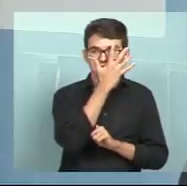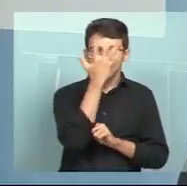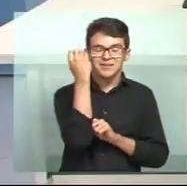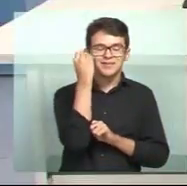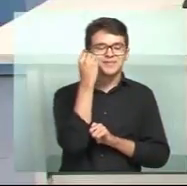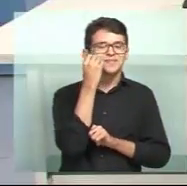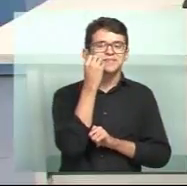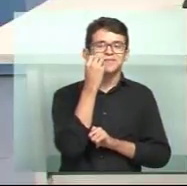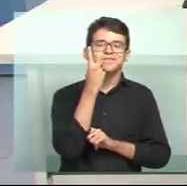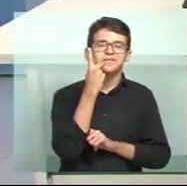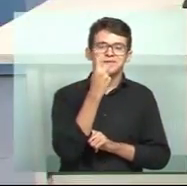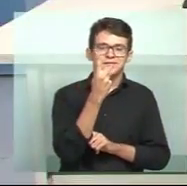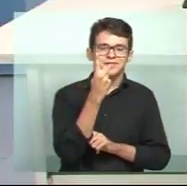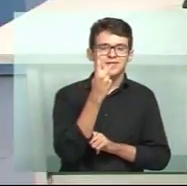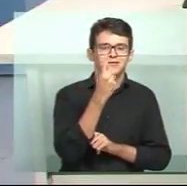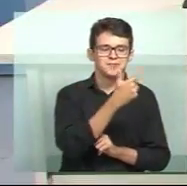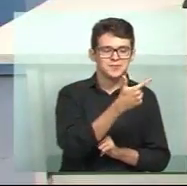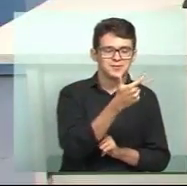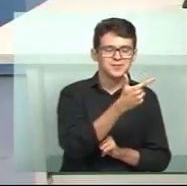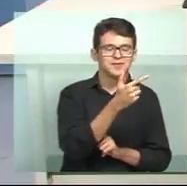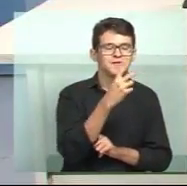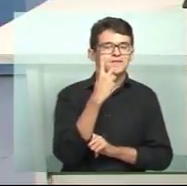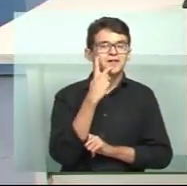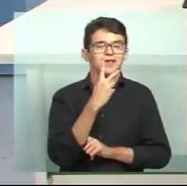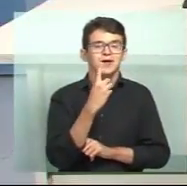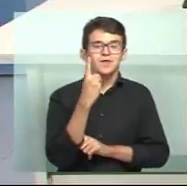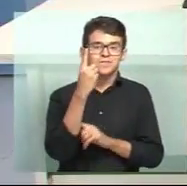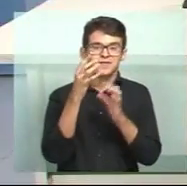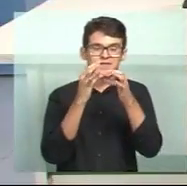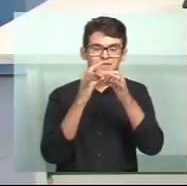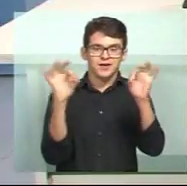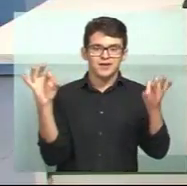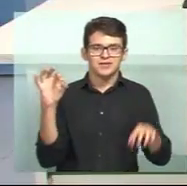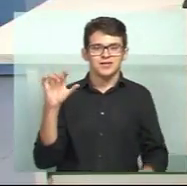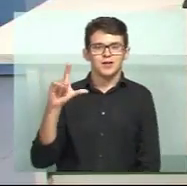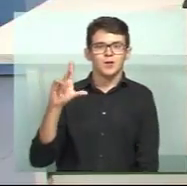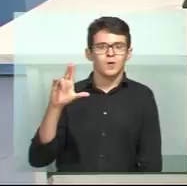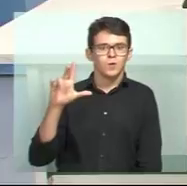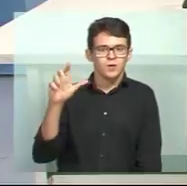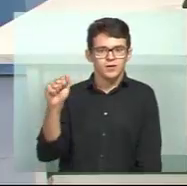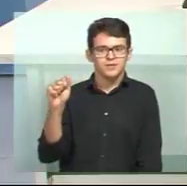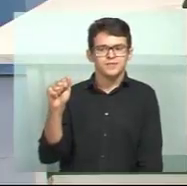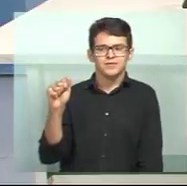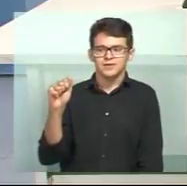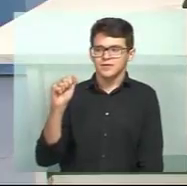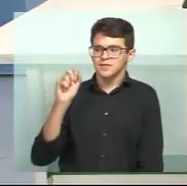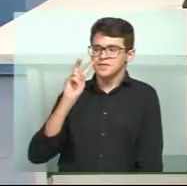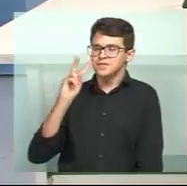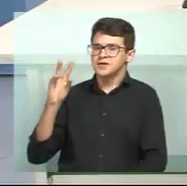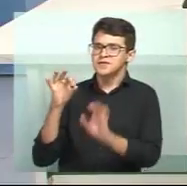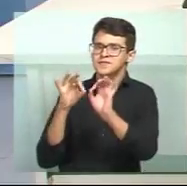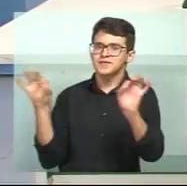bloco anterior, uma frase do presidente Lula, e aí foi que me deixou triste, tá?